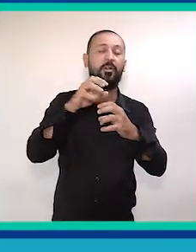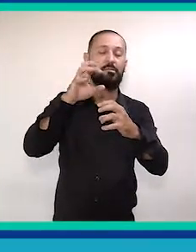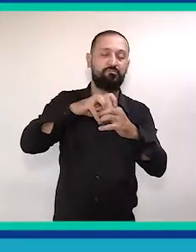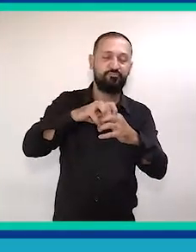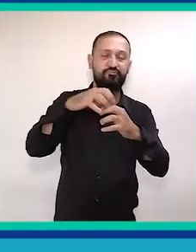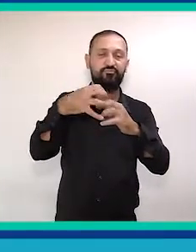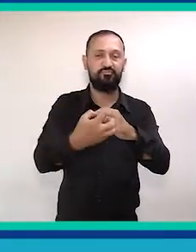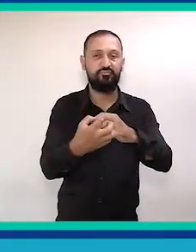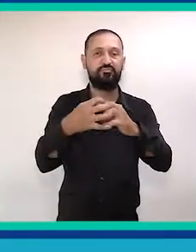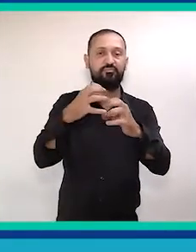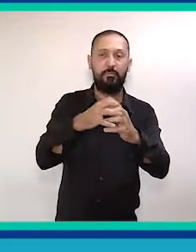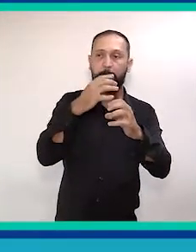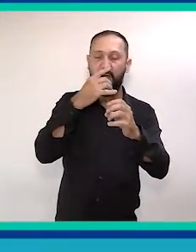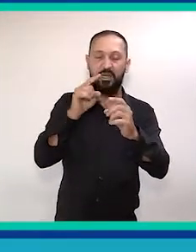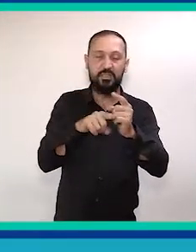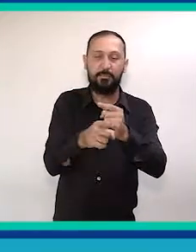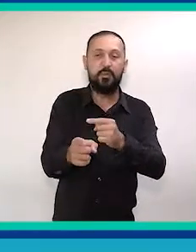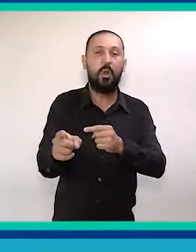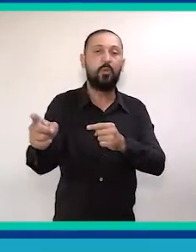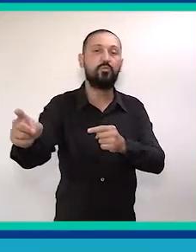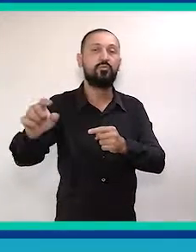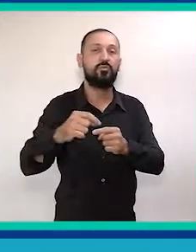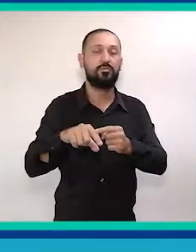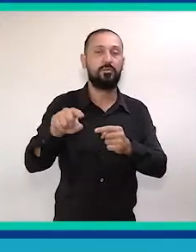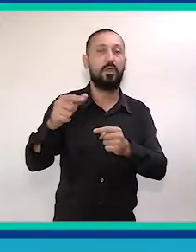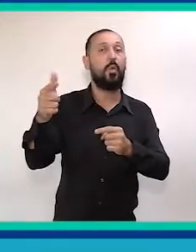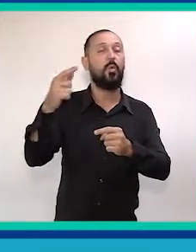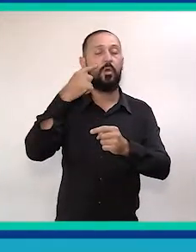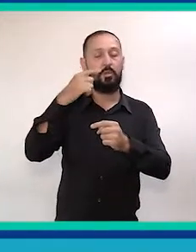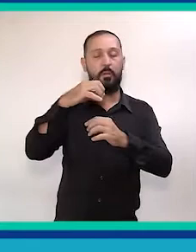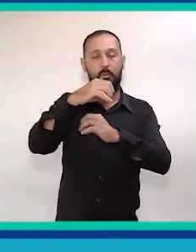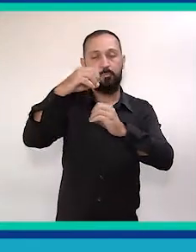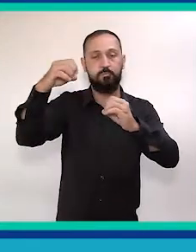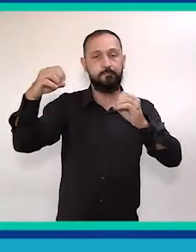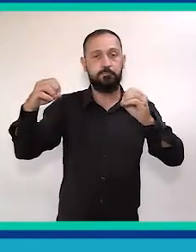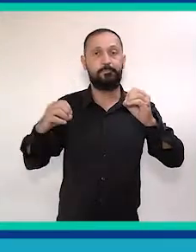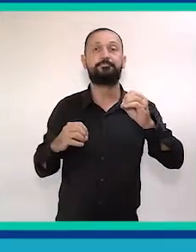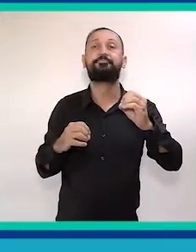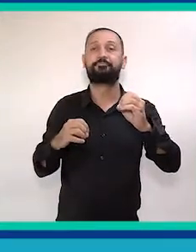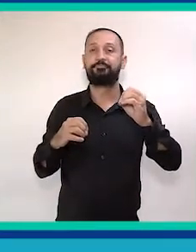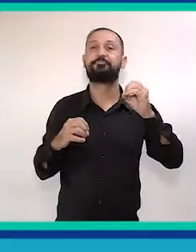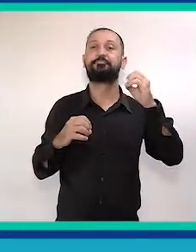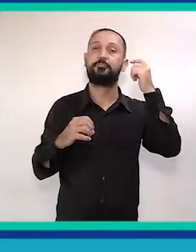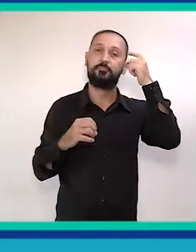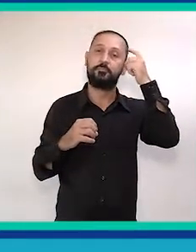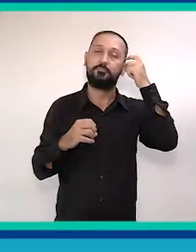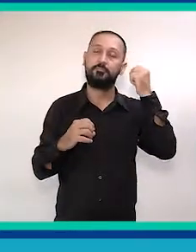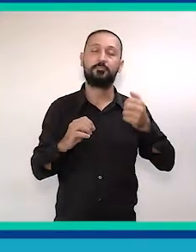acabam percorrendo um espaço muito maior do que as moléculas grandes.